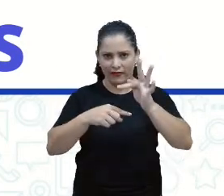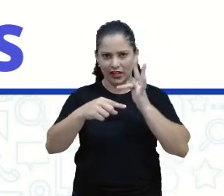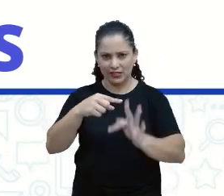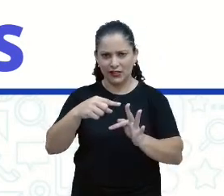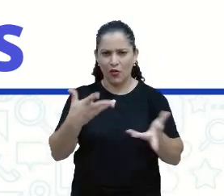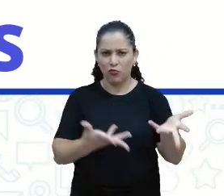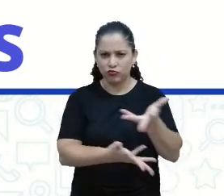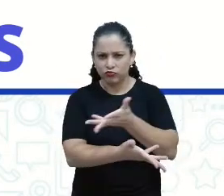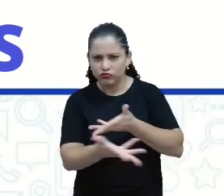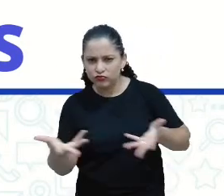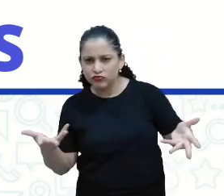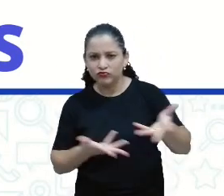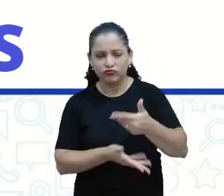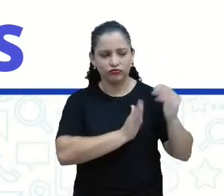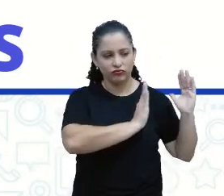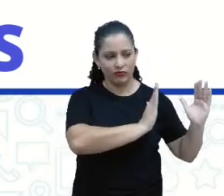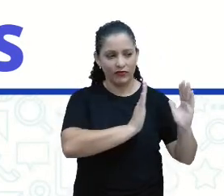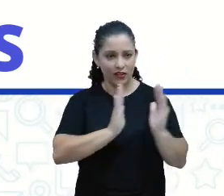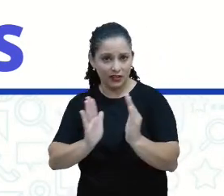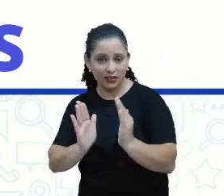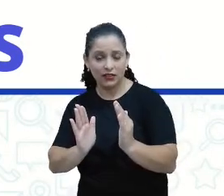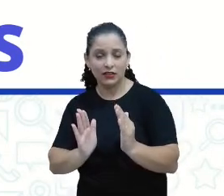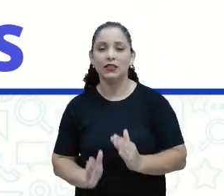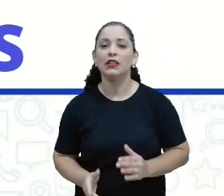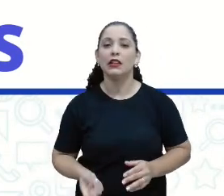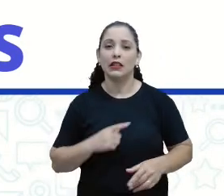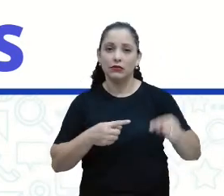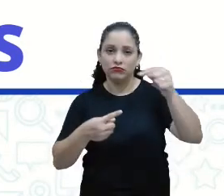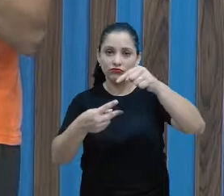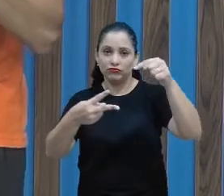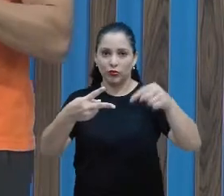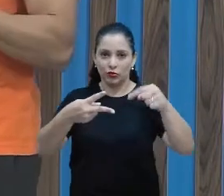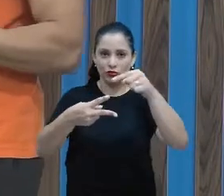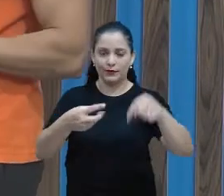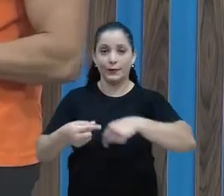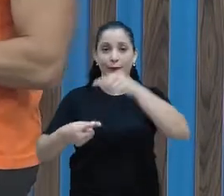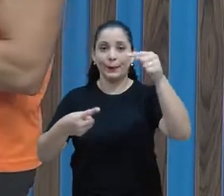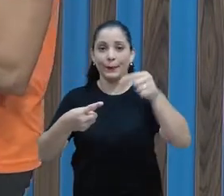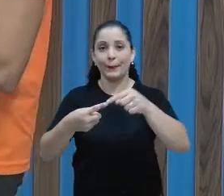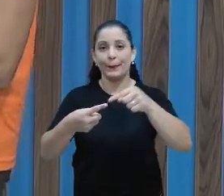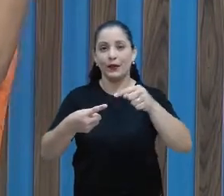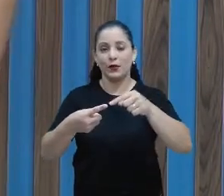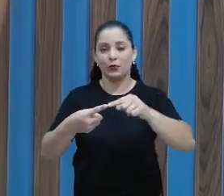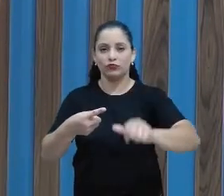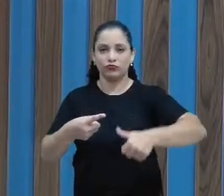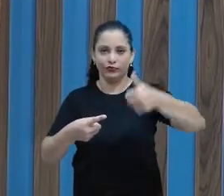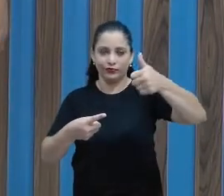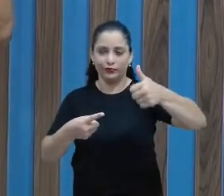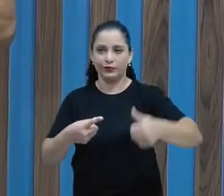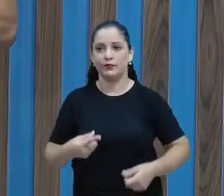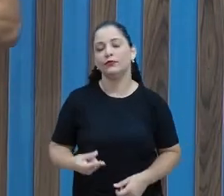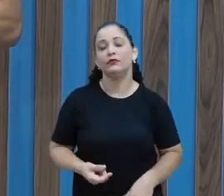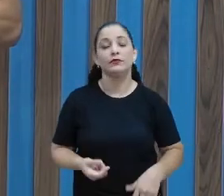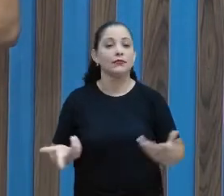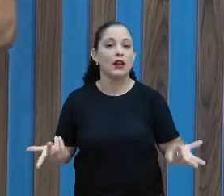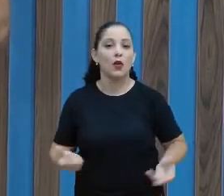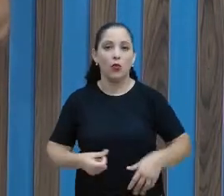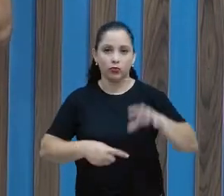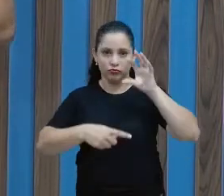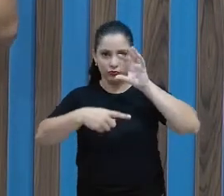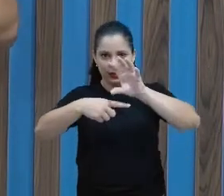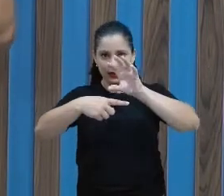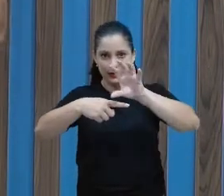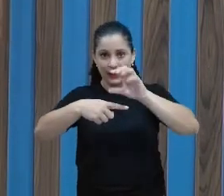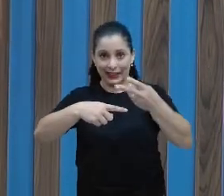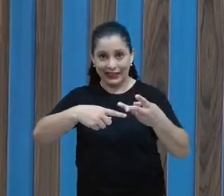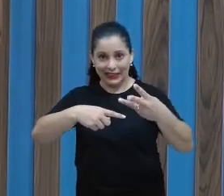equivalente a essas frações que a gente viu, poderia apresentar dois casos. Primeiro, ou o denominador seria 30, porque